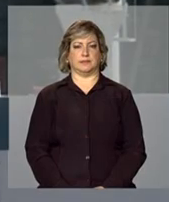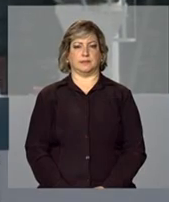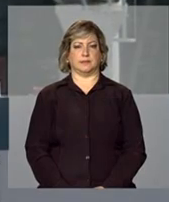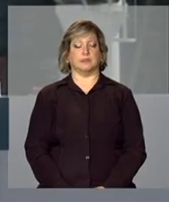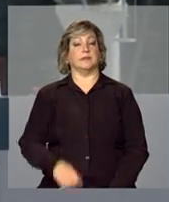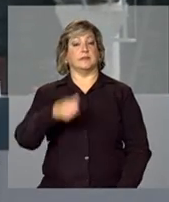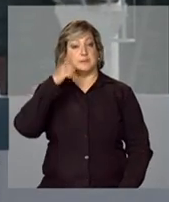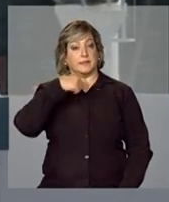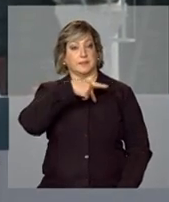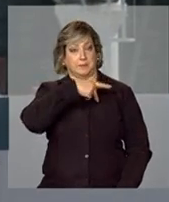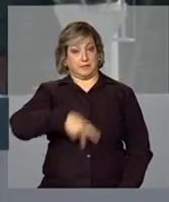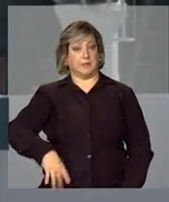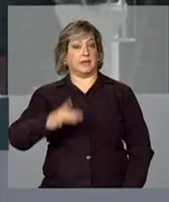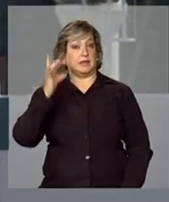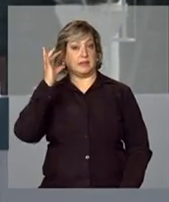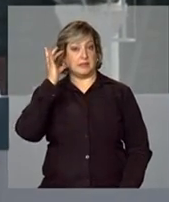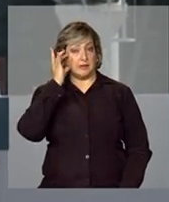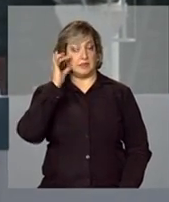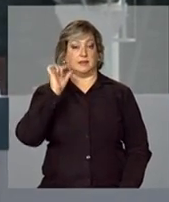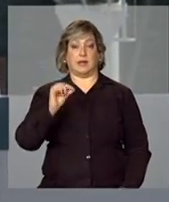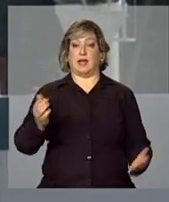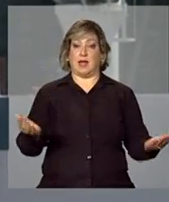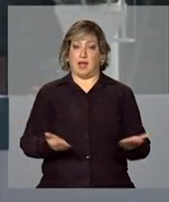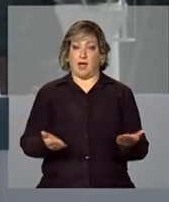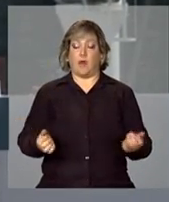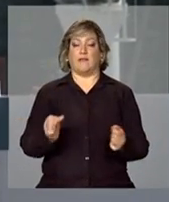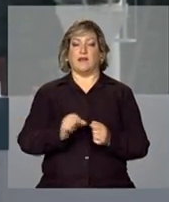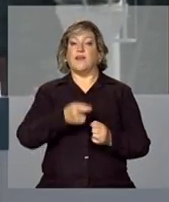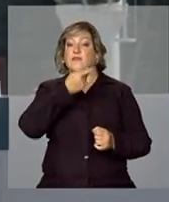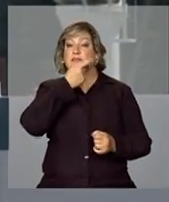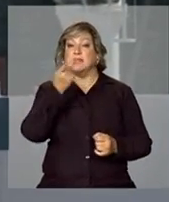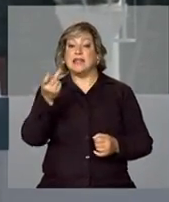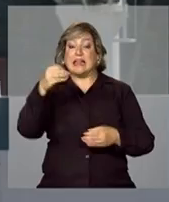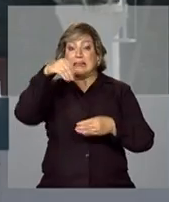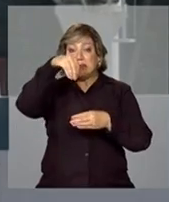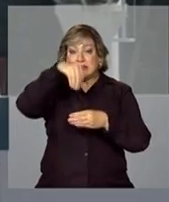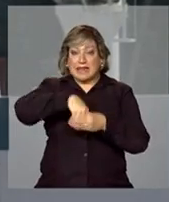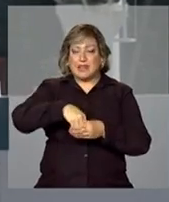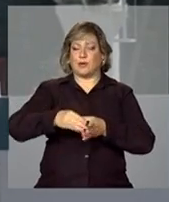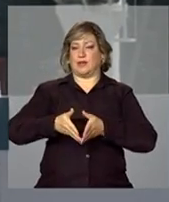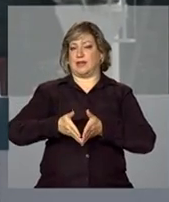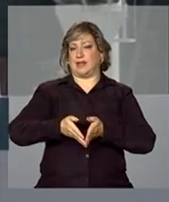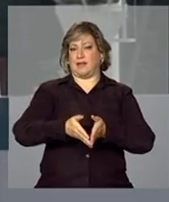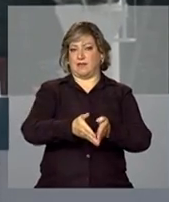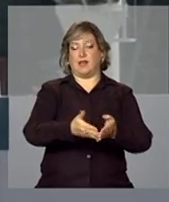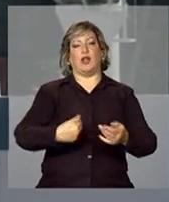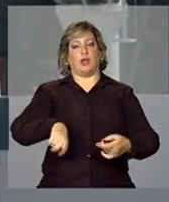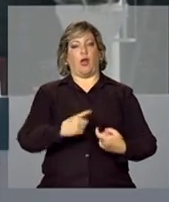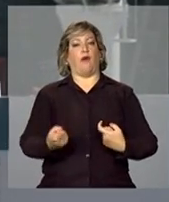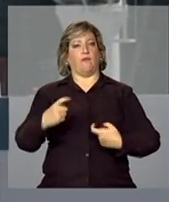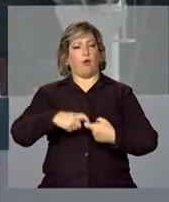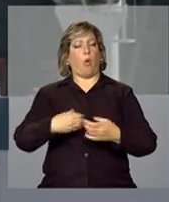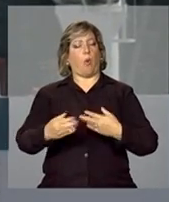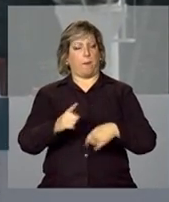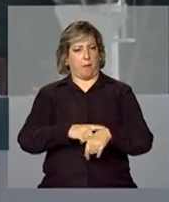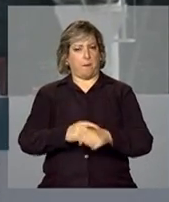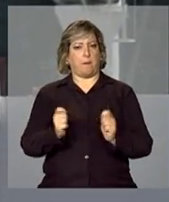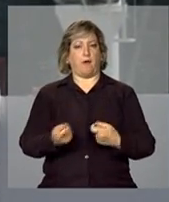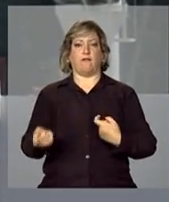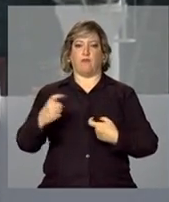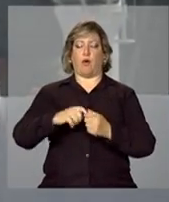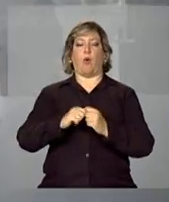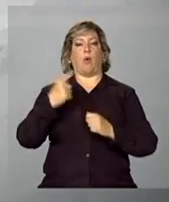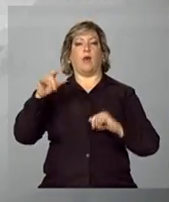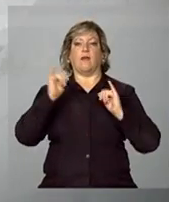a presidenta Dilma russef faz agora uma visita ao interior do navio e nós voltamos a qualquer momento com